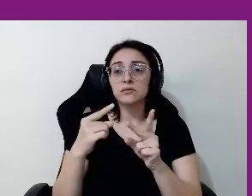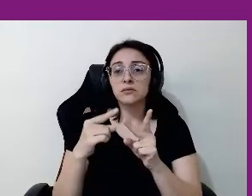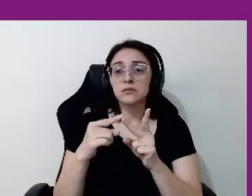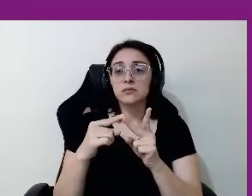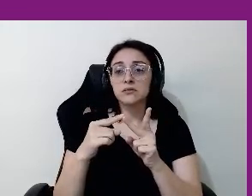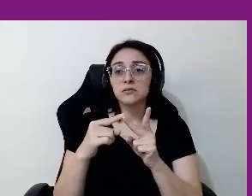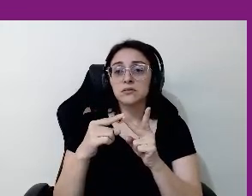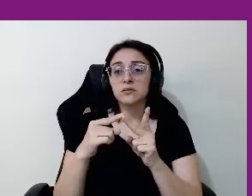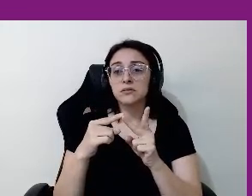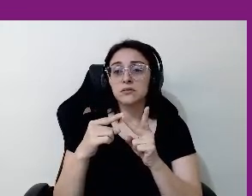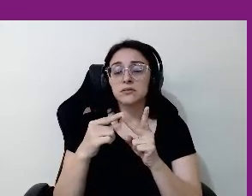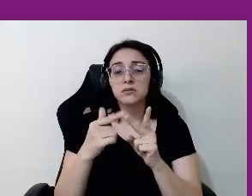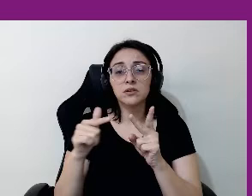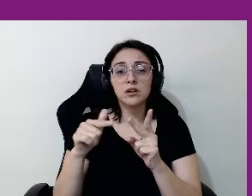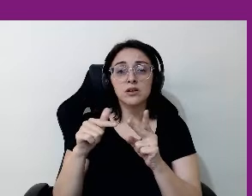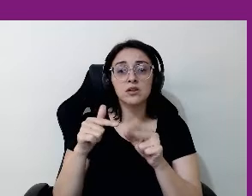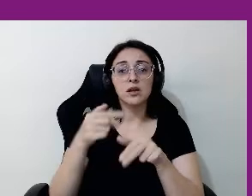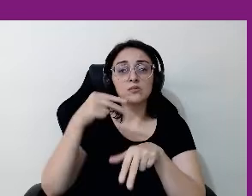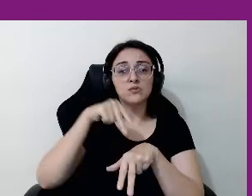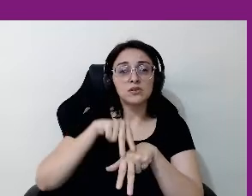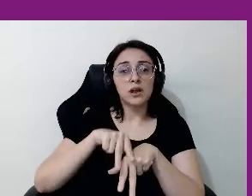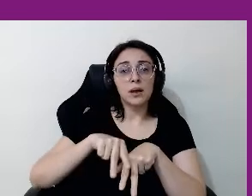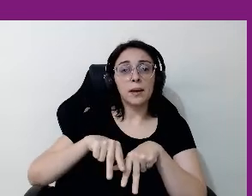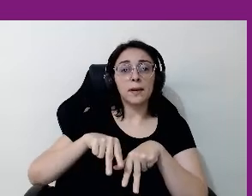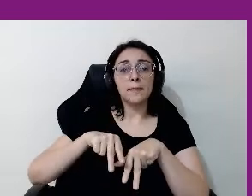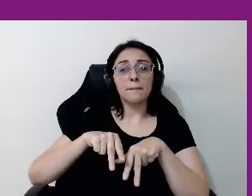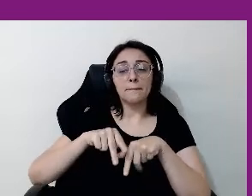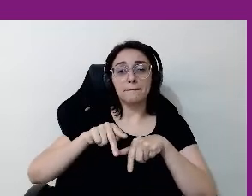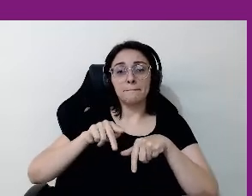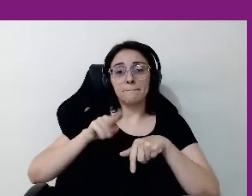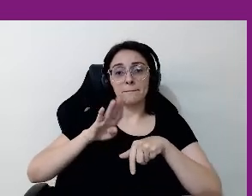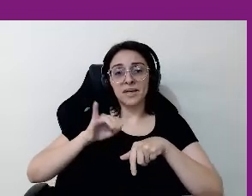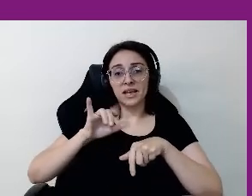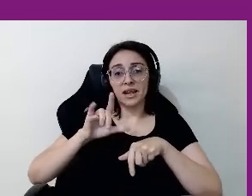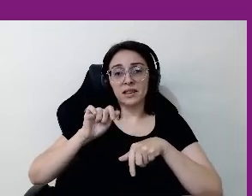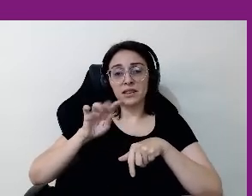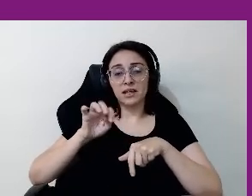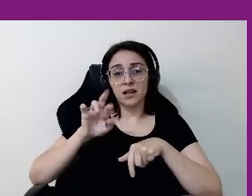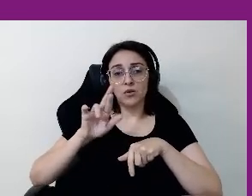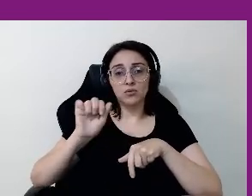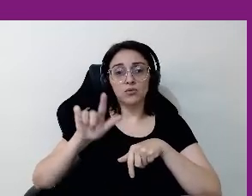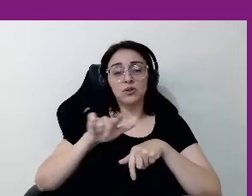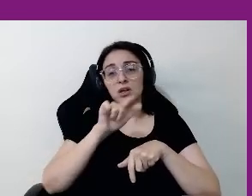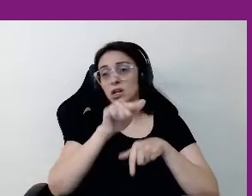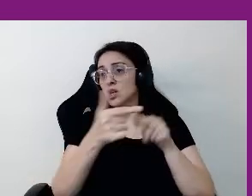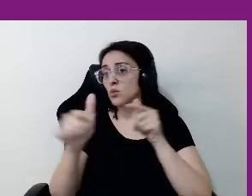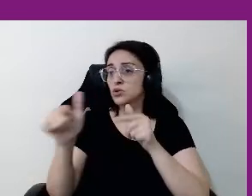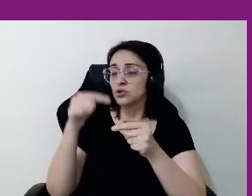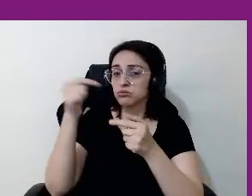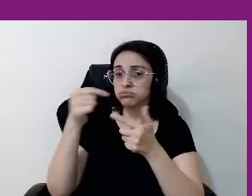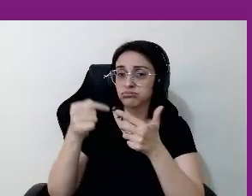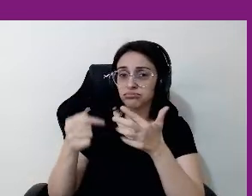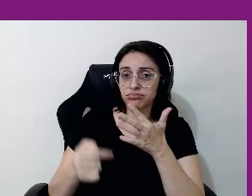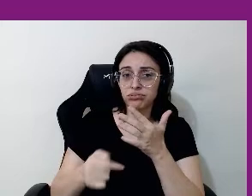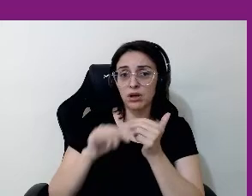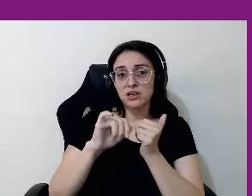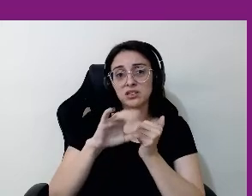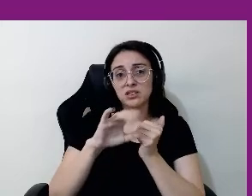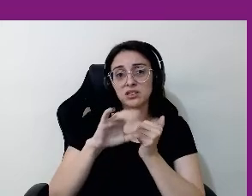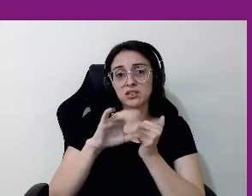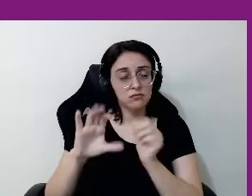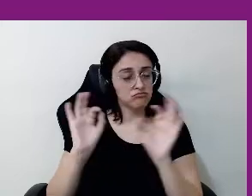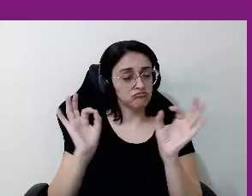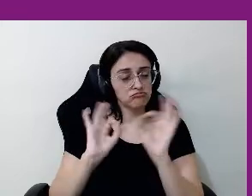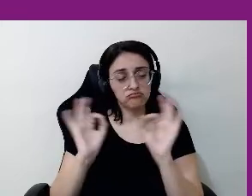e com o infiltrado bilateral, né? Nem se diferenciou se o paciente poderia ter outros diagnósticos como ICC, não